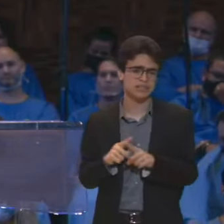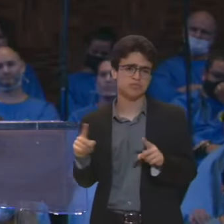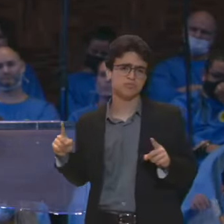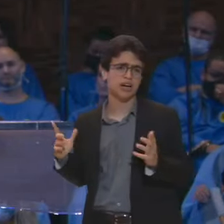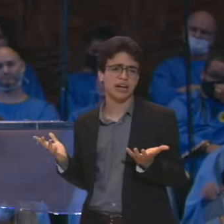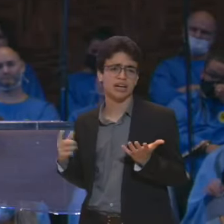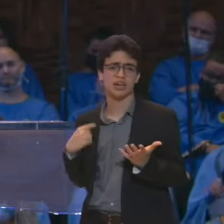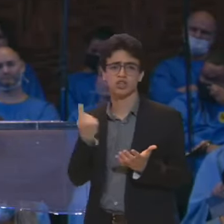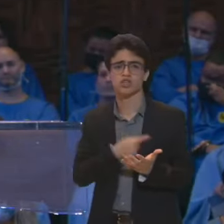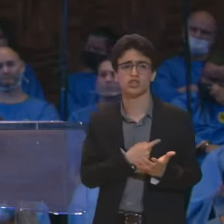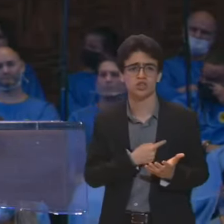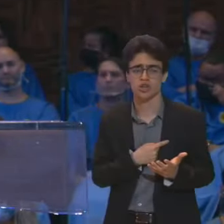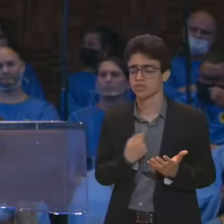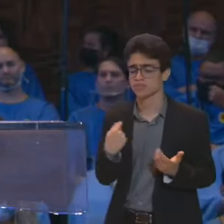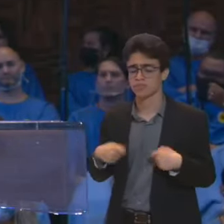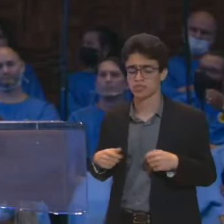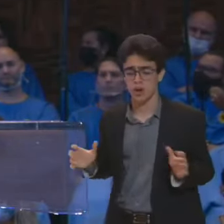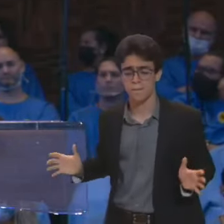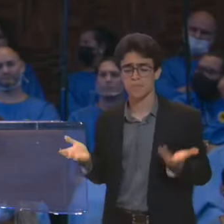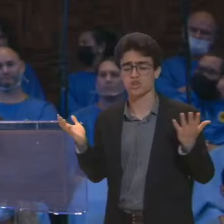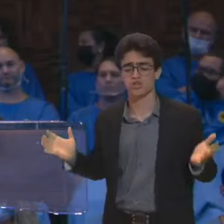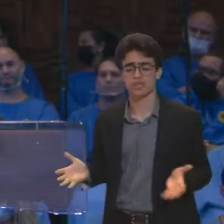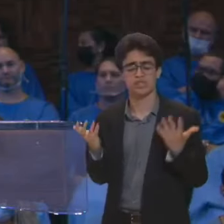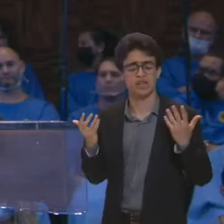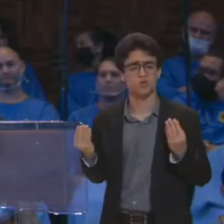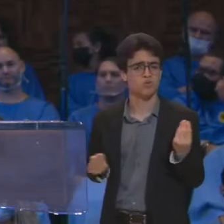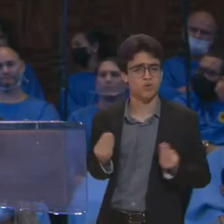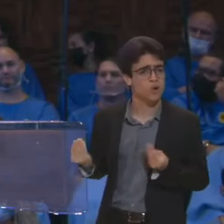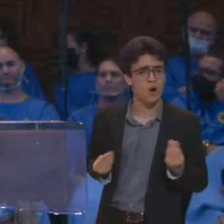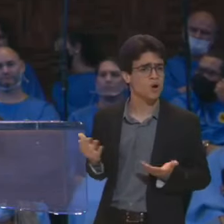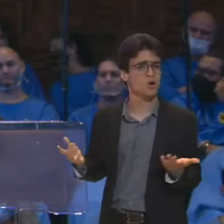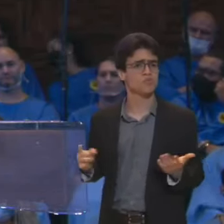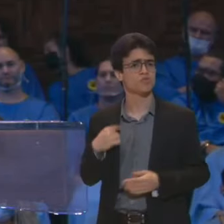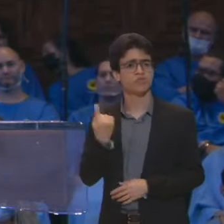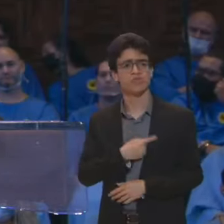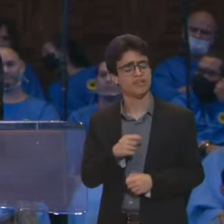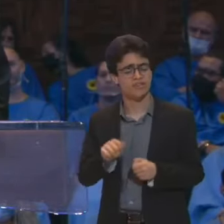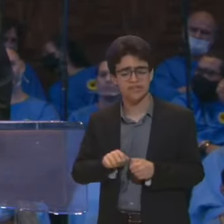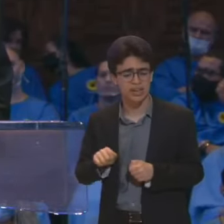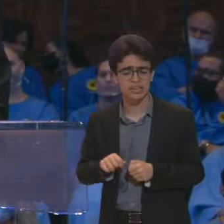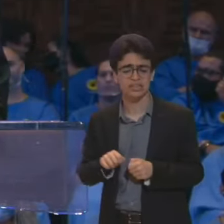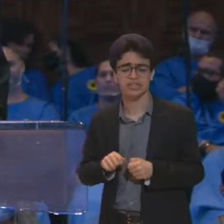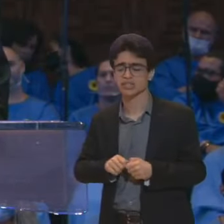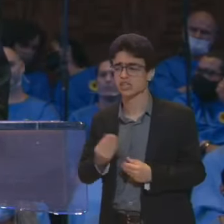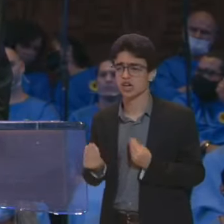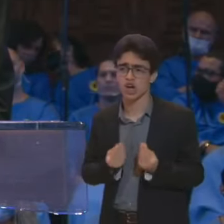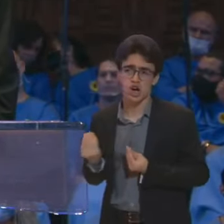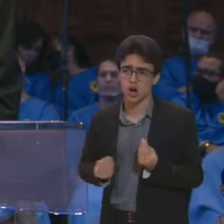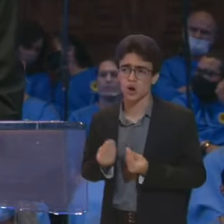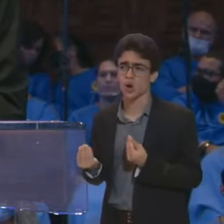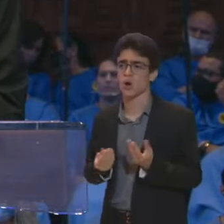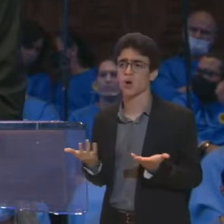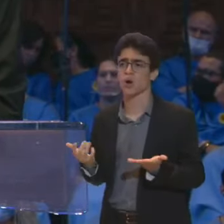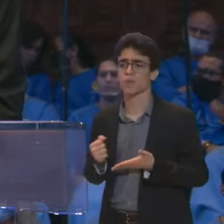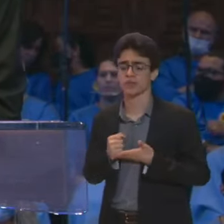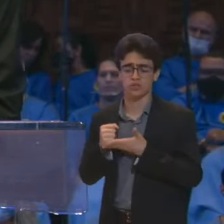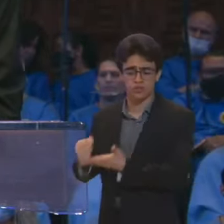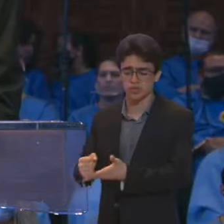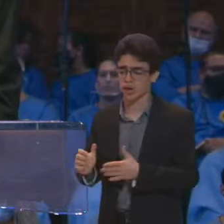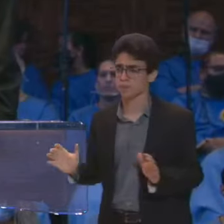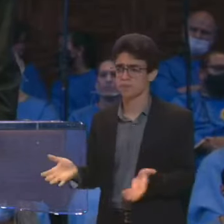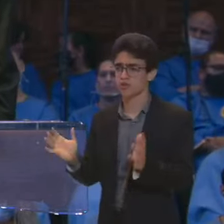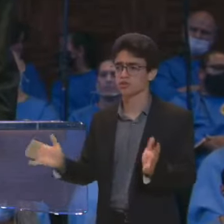qual tem que ser a nossa motivação para fazer isto? Porque nós podemos fazer algo para ajudar